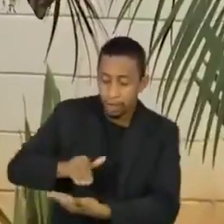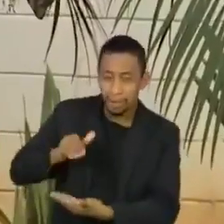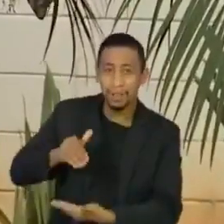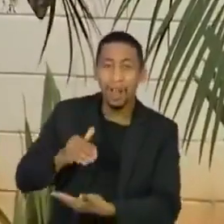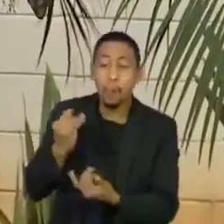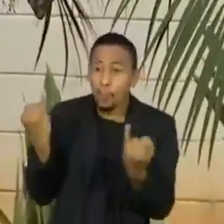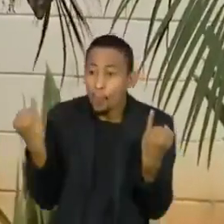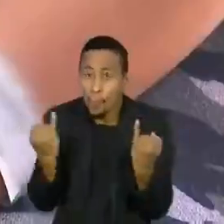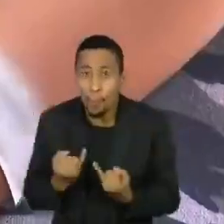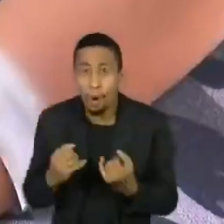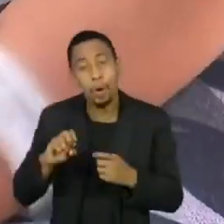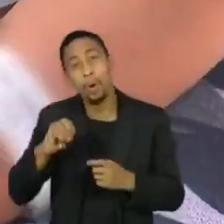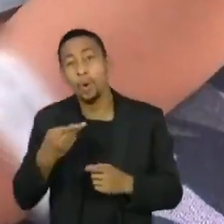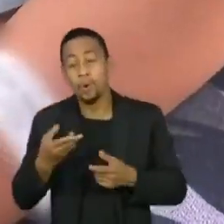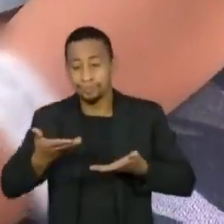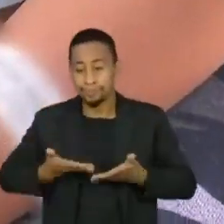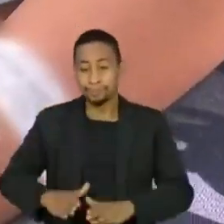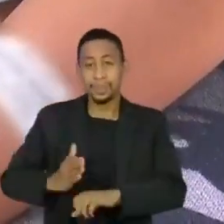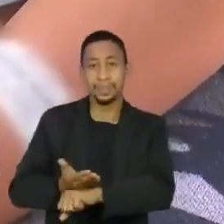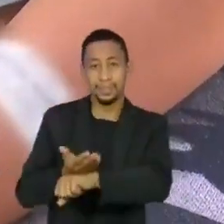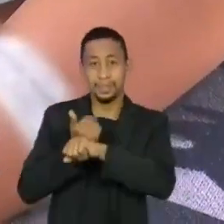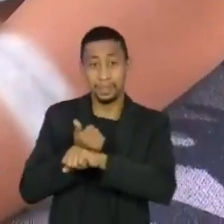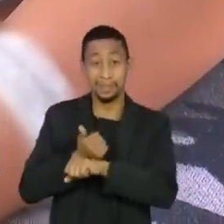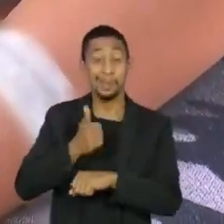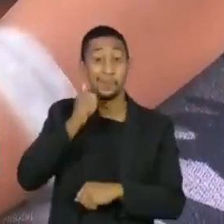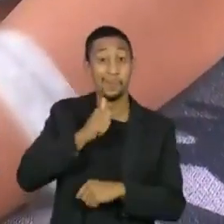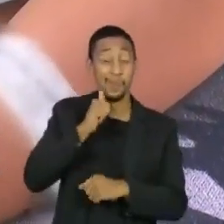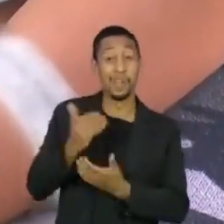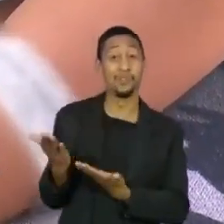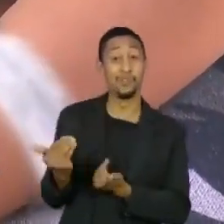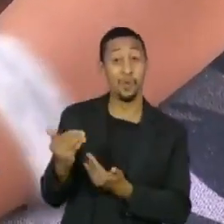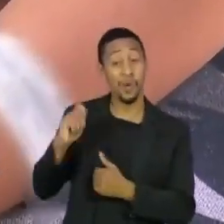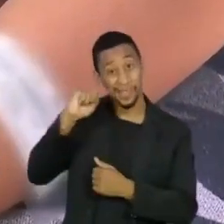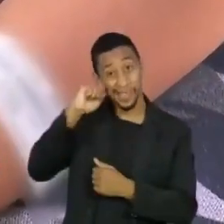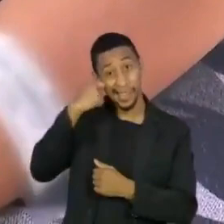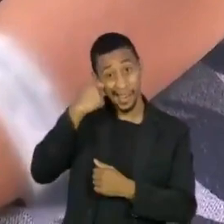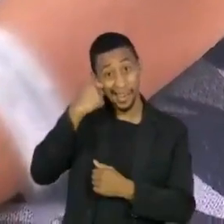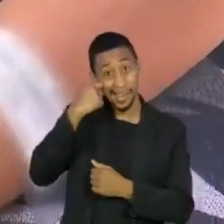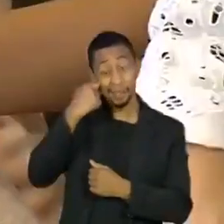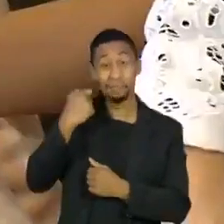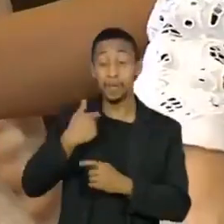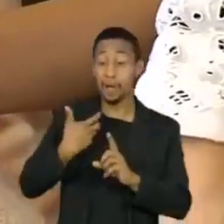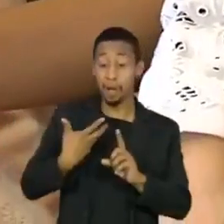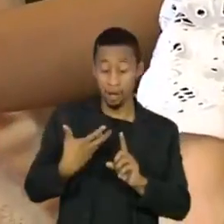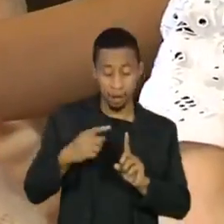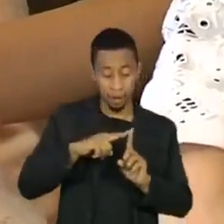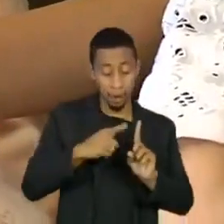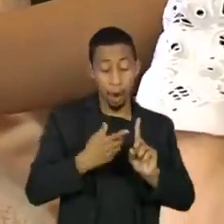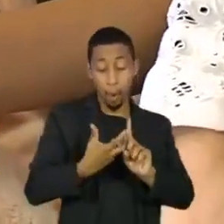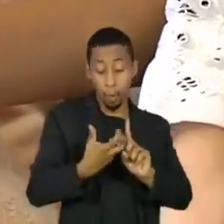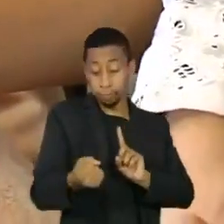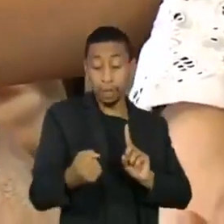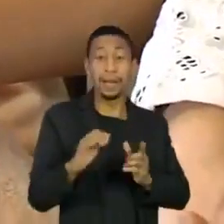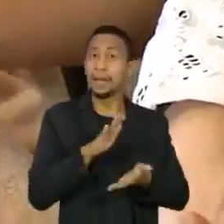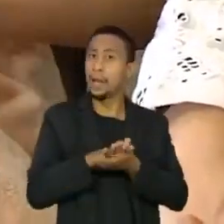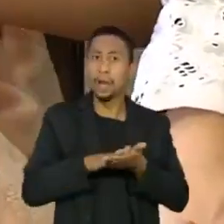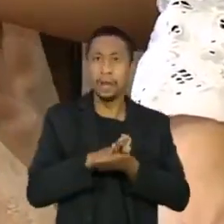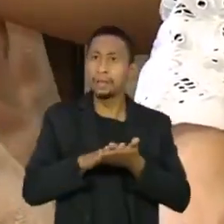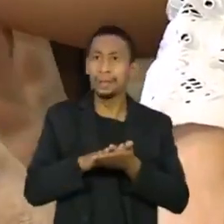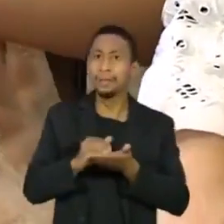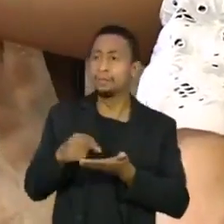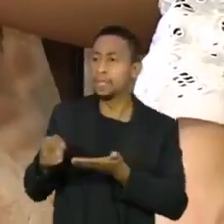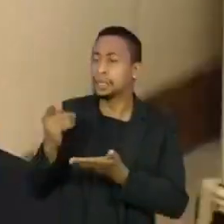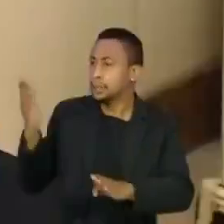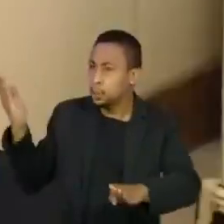e parto prematuro. Mulheres mais jovens, negras e sem histórico de aborto prévio têm maior chance de não receber